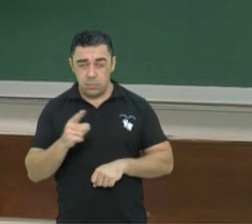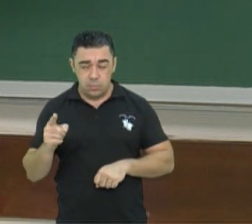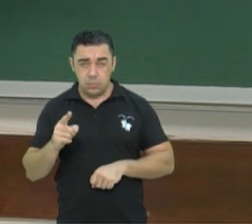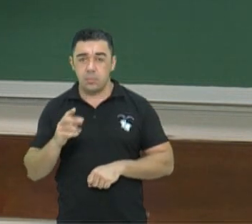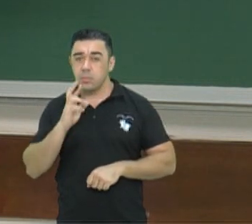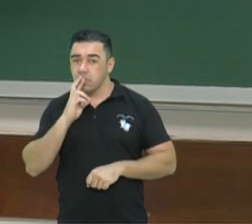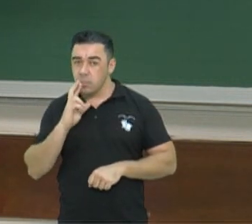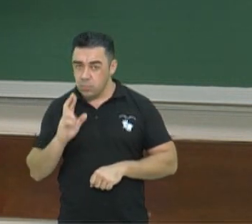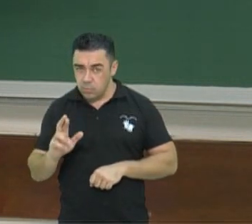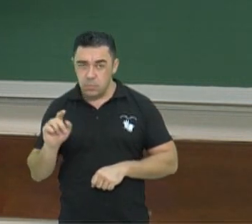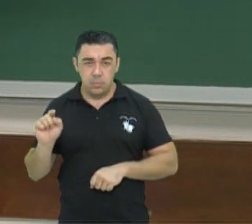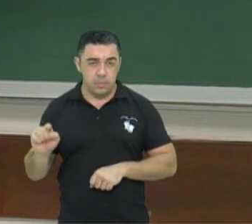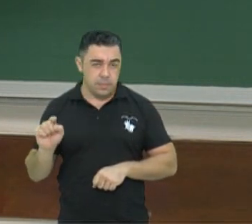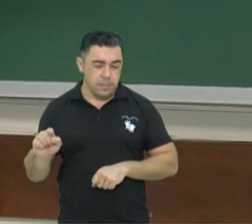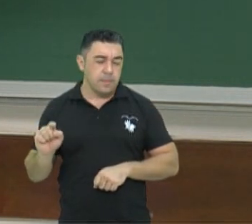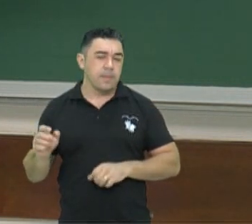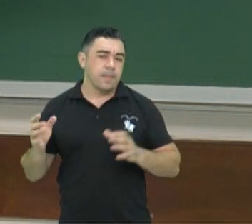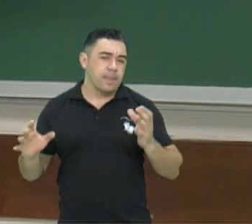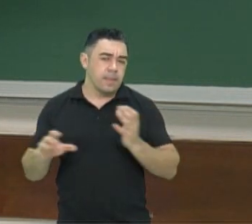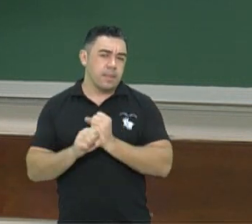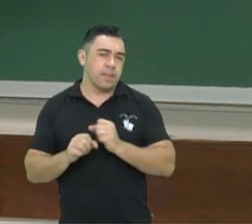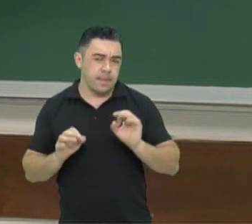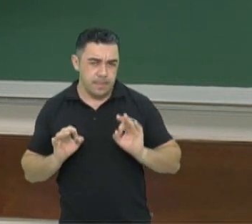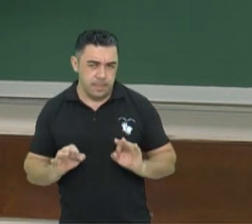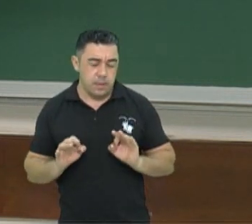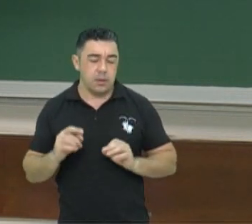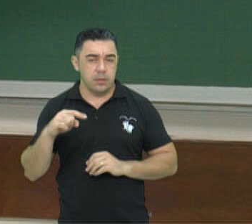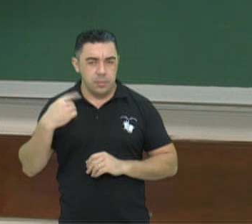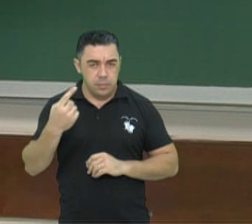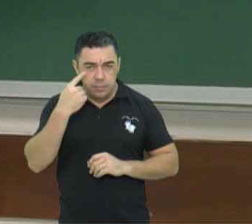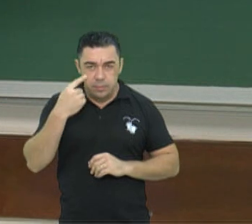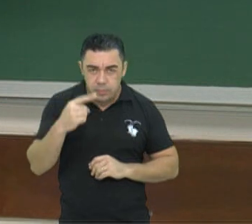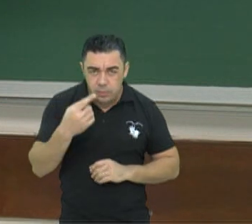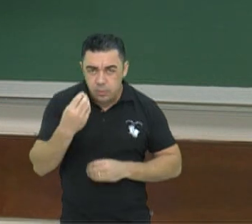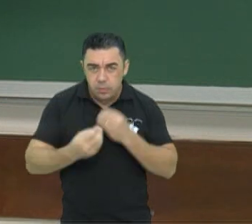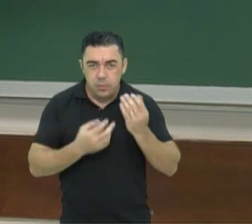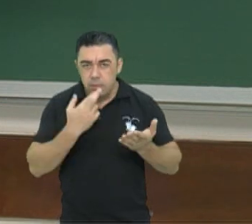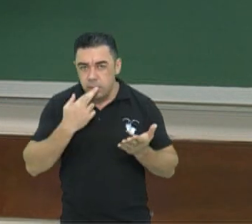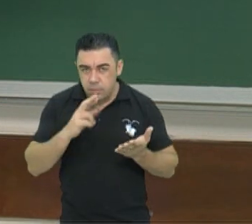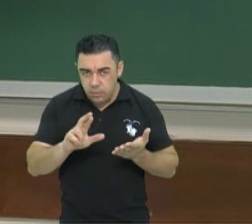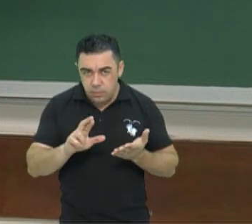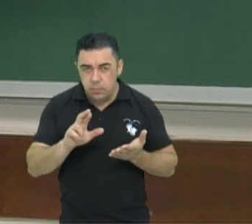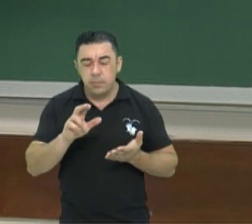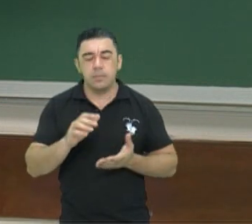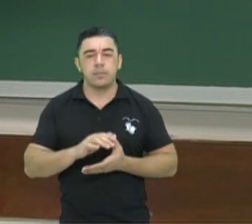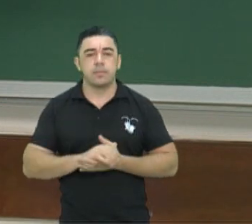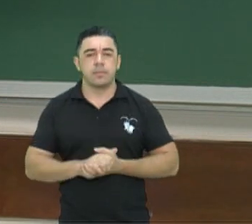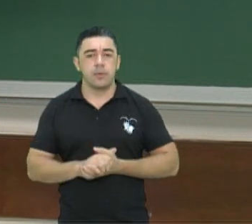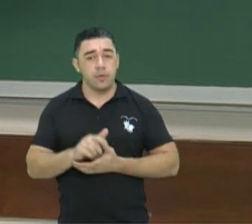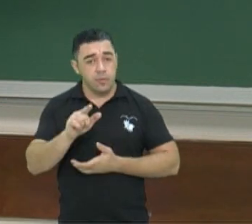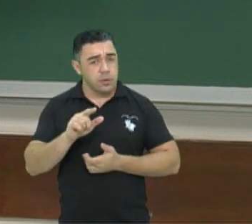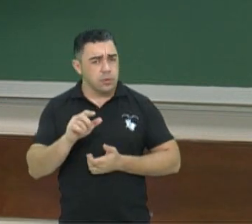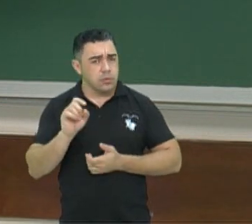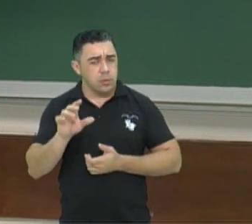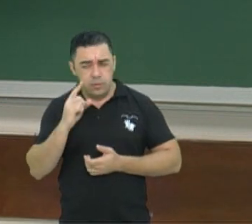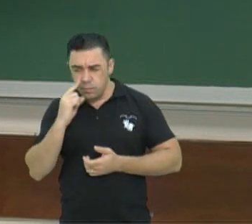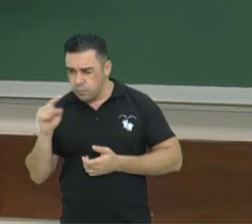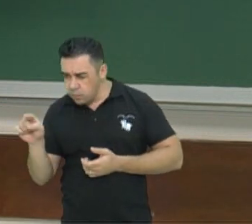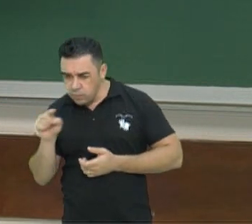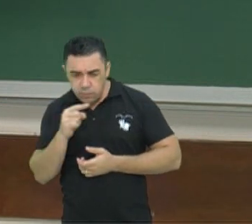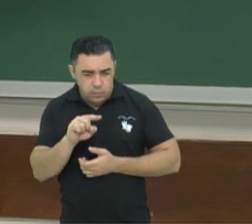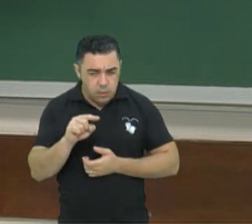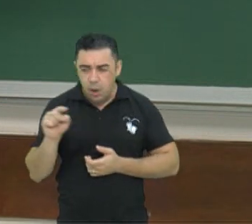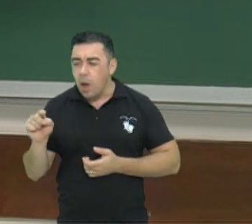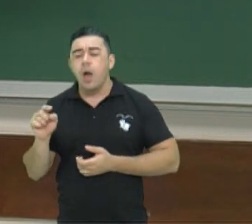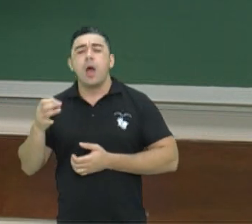que você, né, faça esse cálculo e daí nós já retornamos com a solução. Você só vai ali realmente